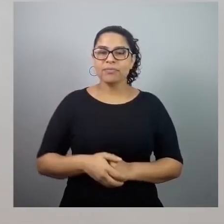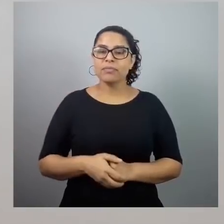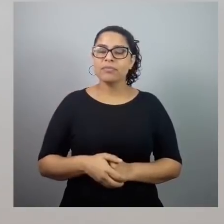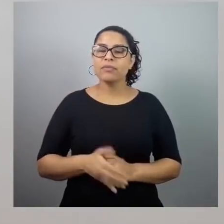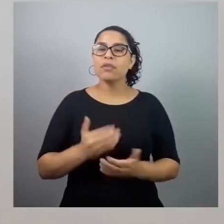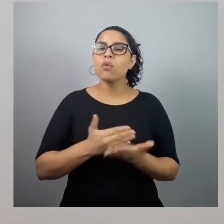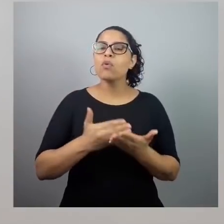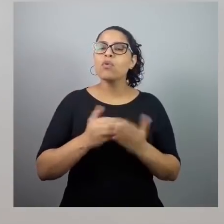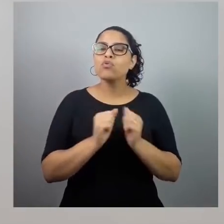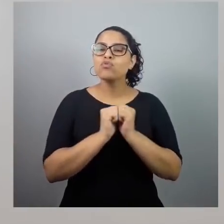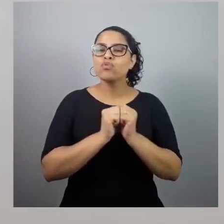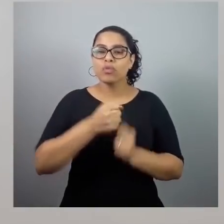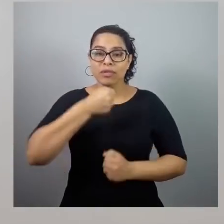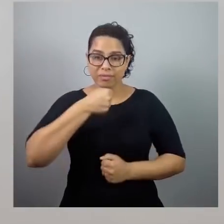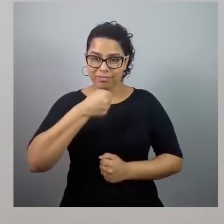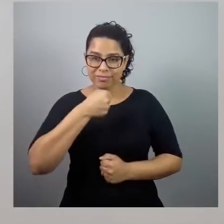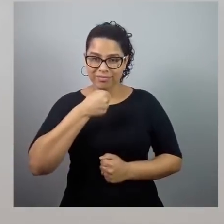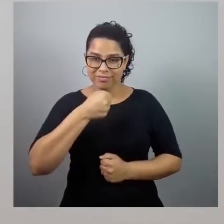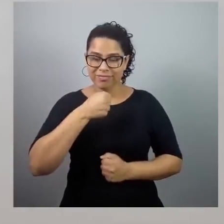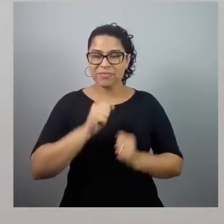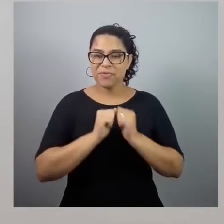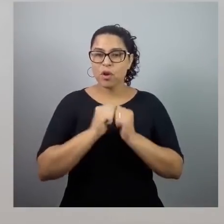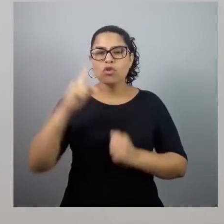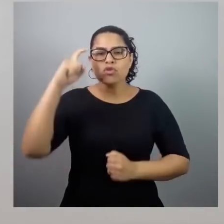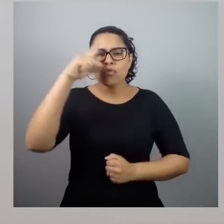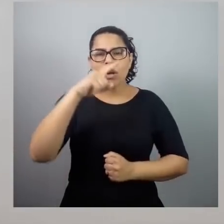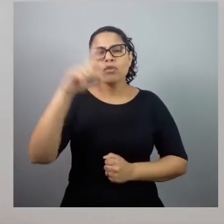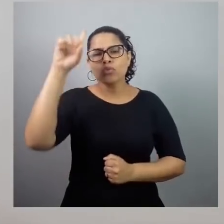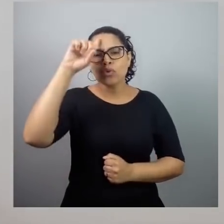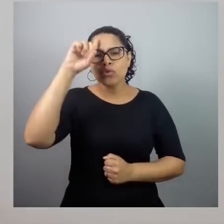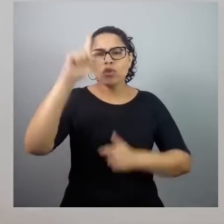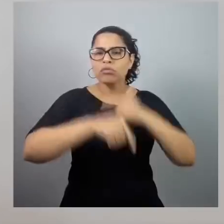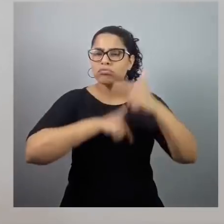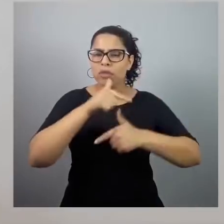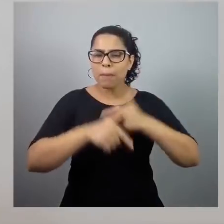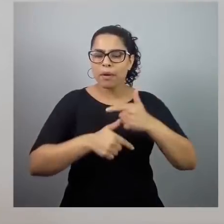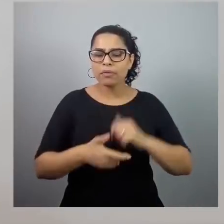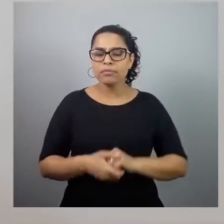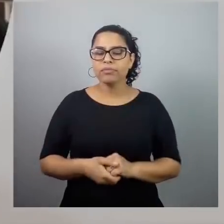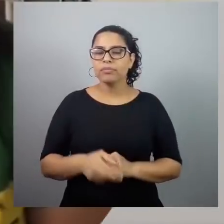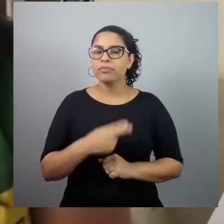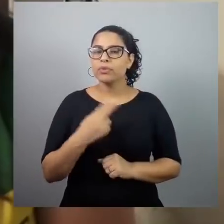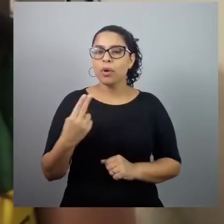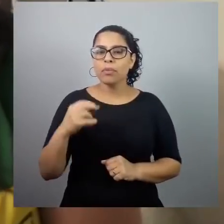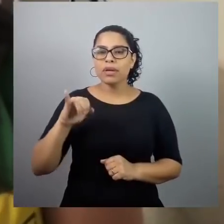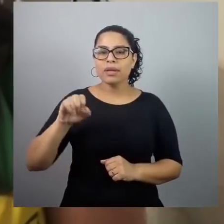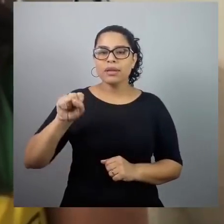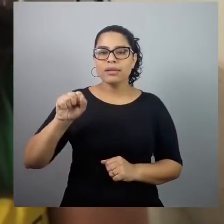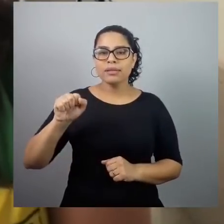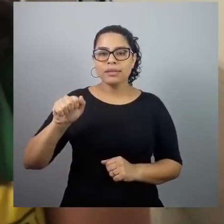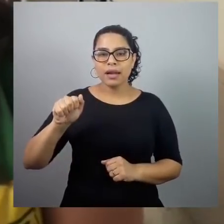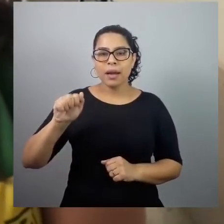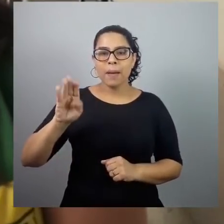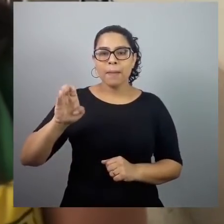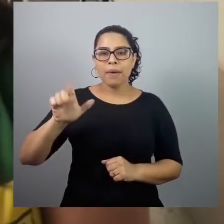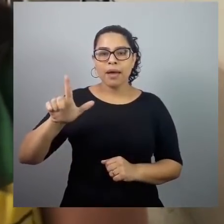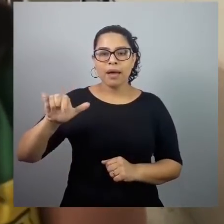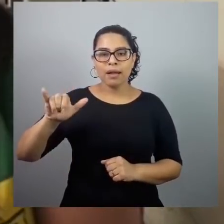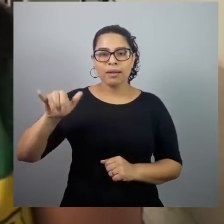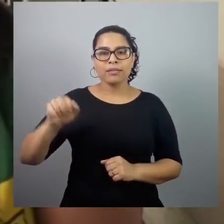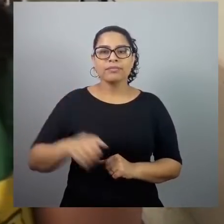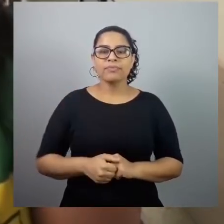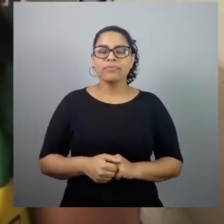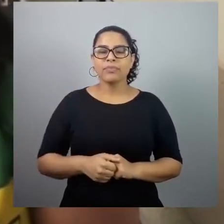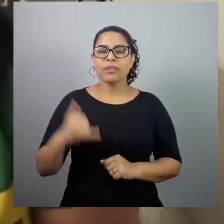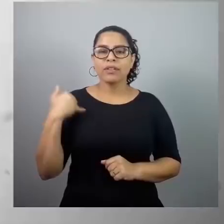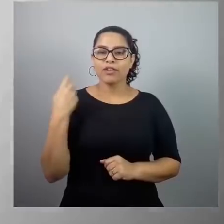da entrevista dela sobre as dificuldades que ela enfrenta no seu dia a dia de trabalho. Meu nome é Isabelle Moraes, eu tenho 21 anos e eu sou